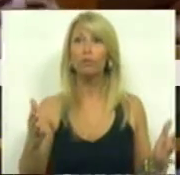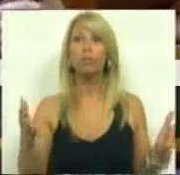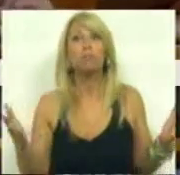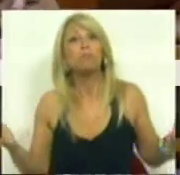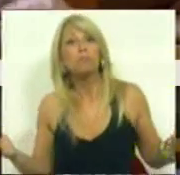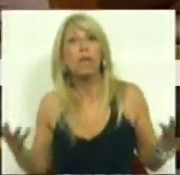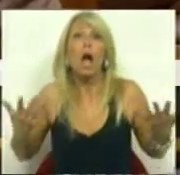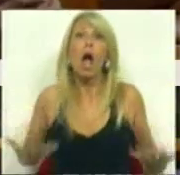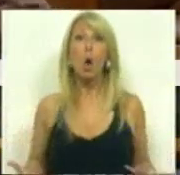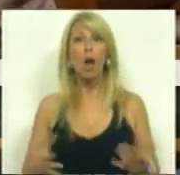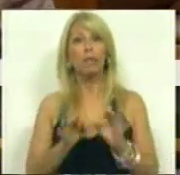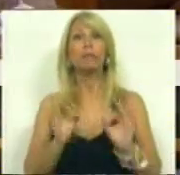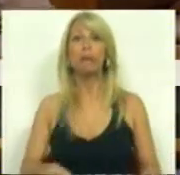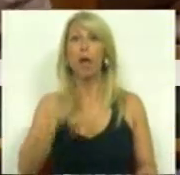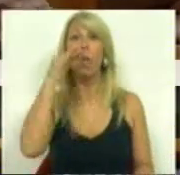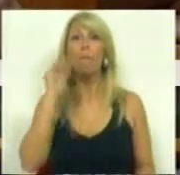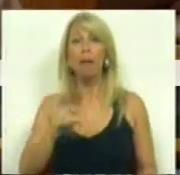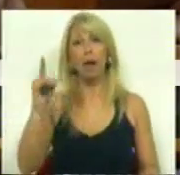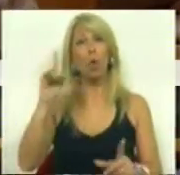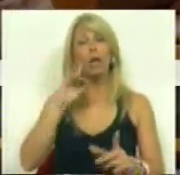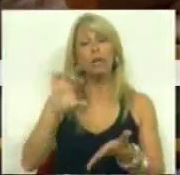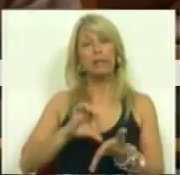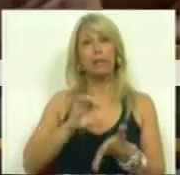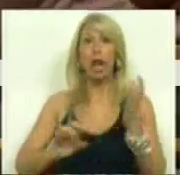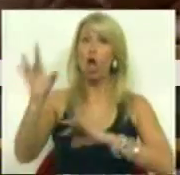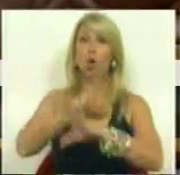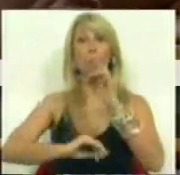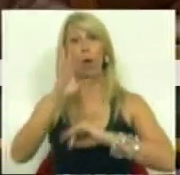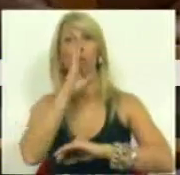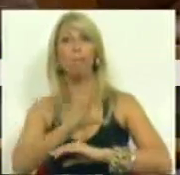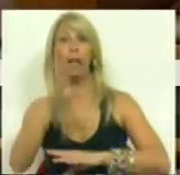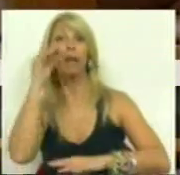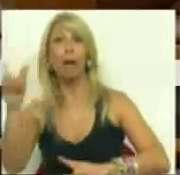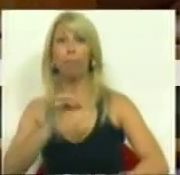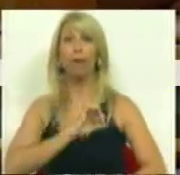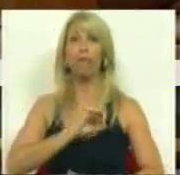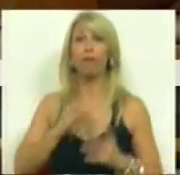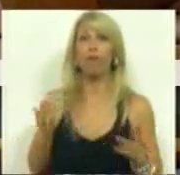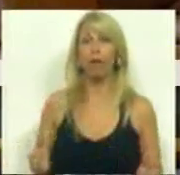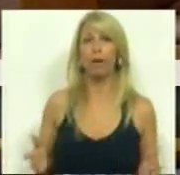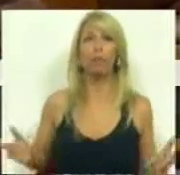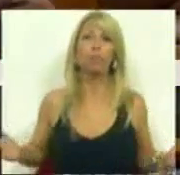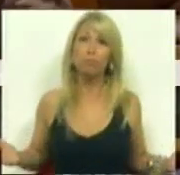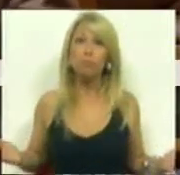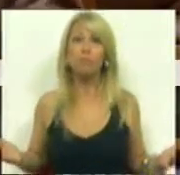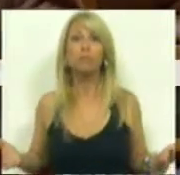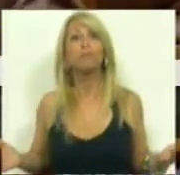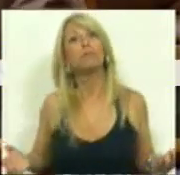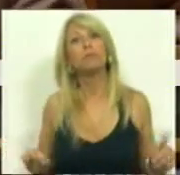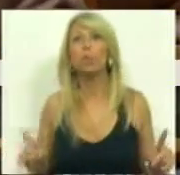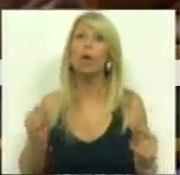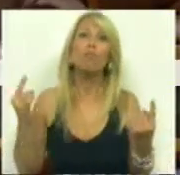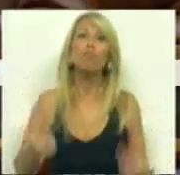neste momento pratica o Banco Central Europeu em relação à banca privada. E isso é não só uma condição de mínimo